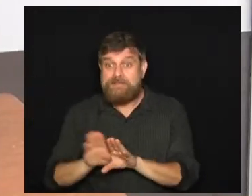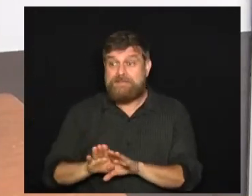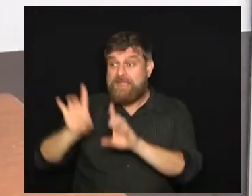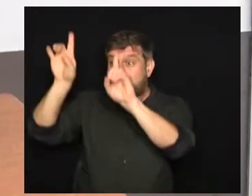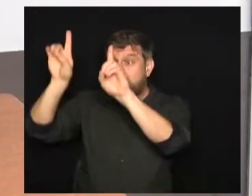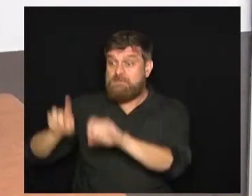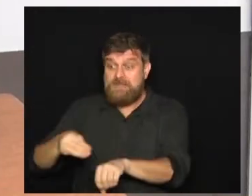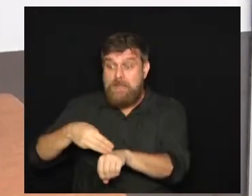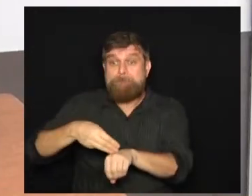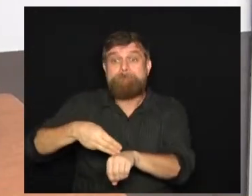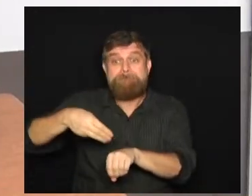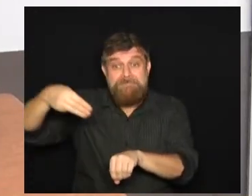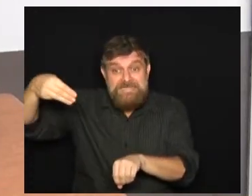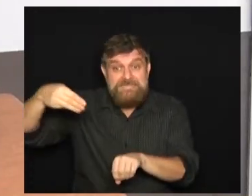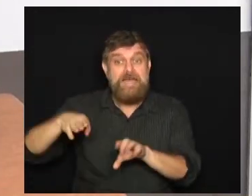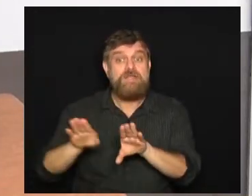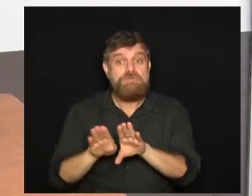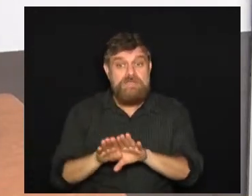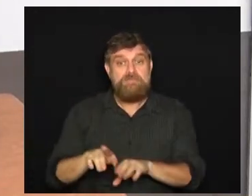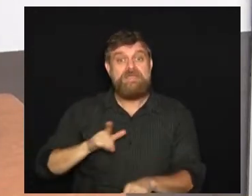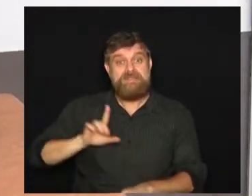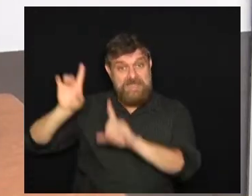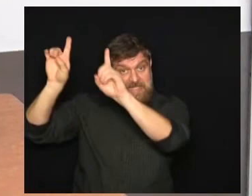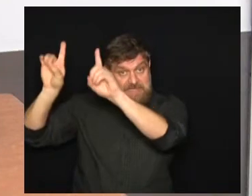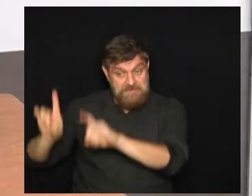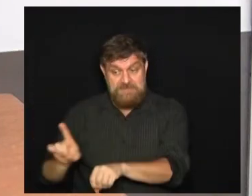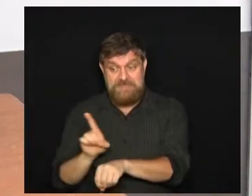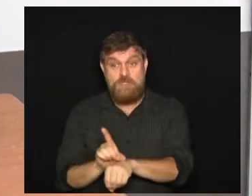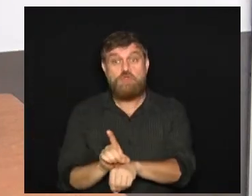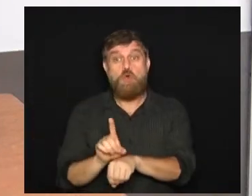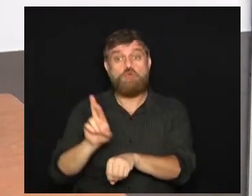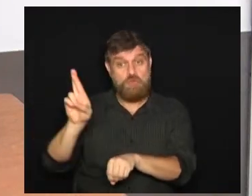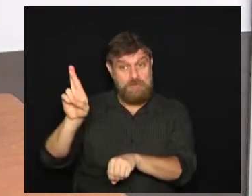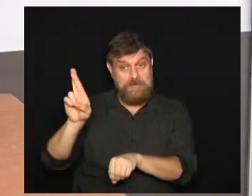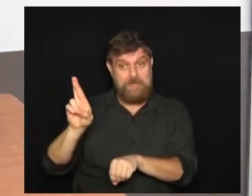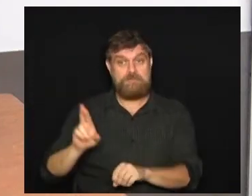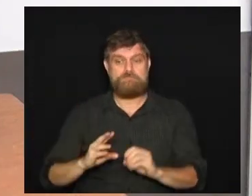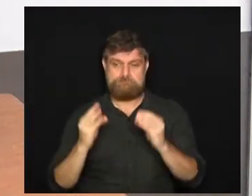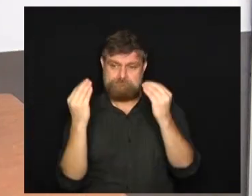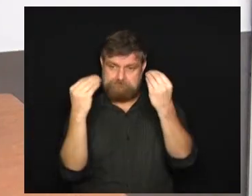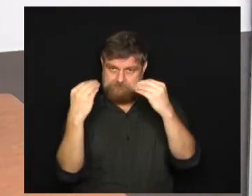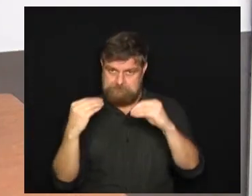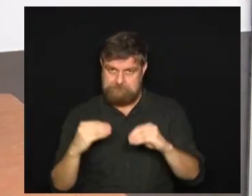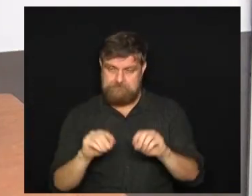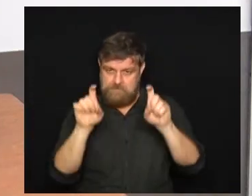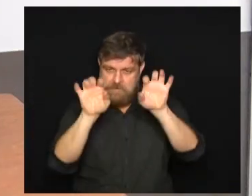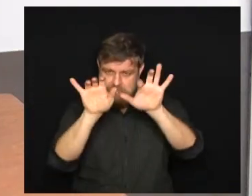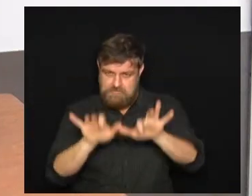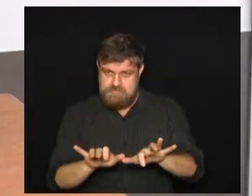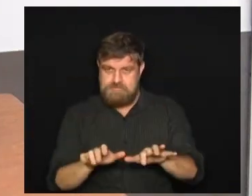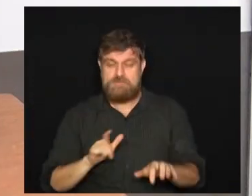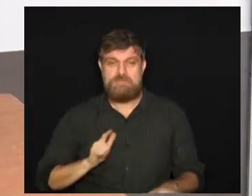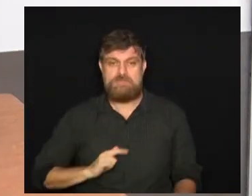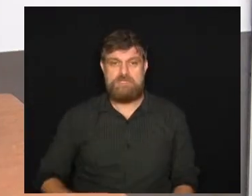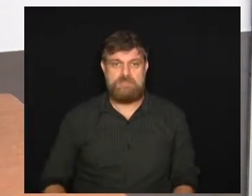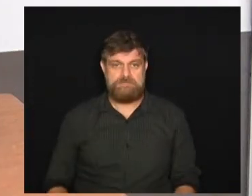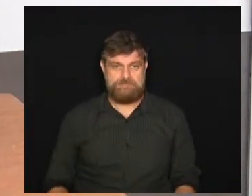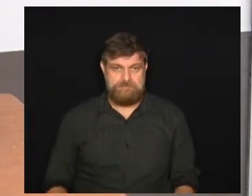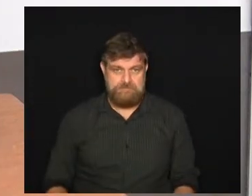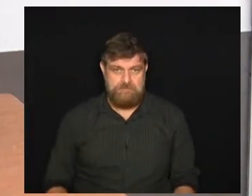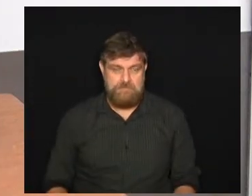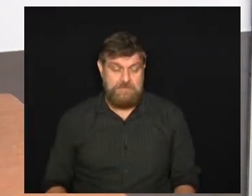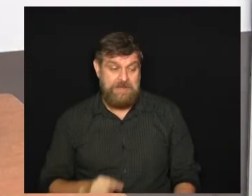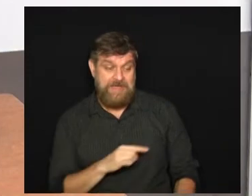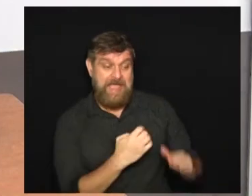até doutorado, que também estão lá, né? Então o nível de escolaridade, dependendo o